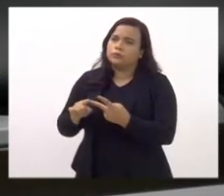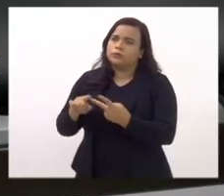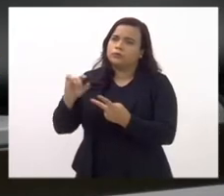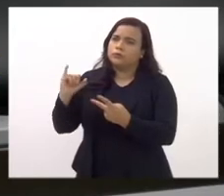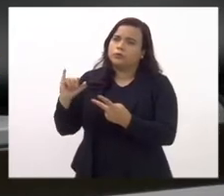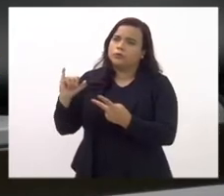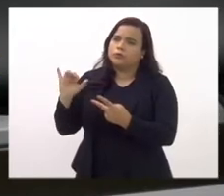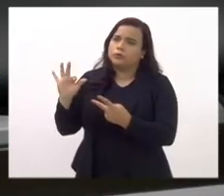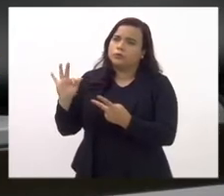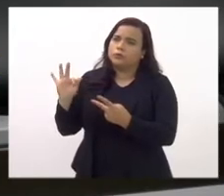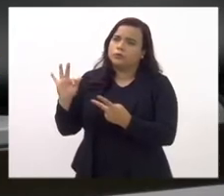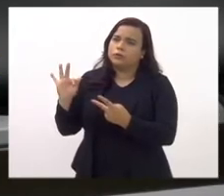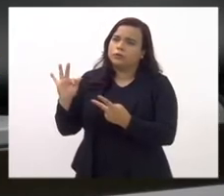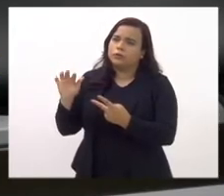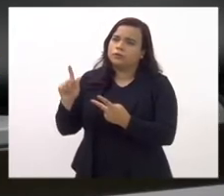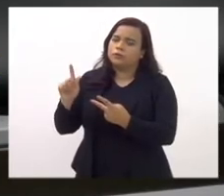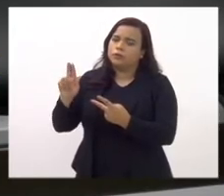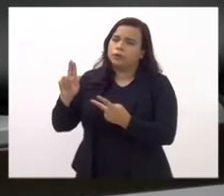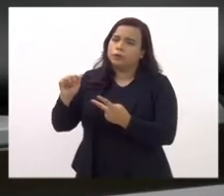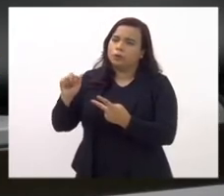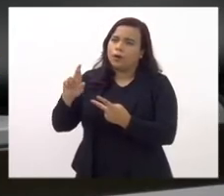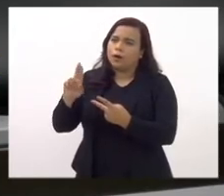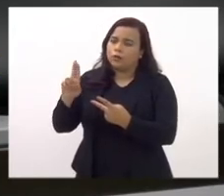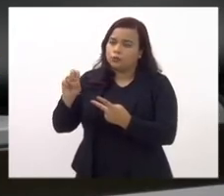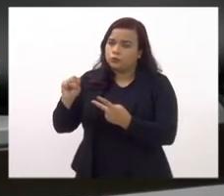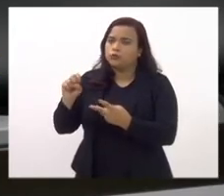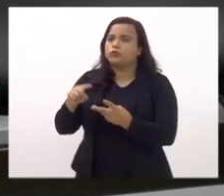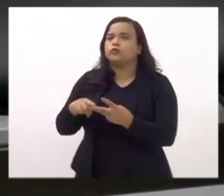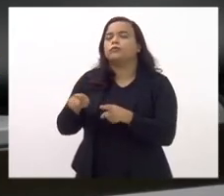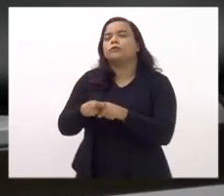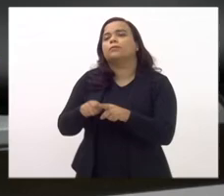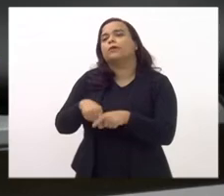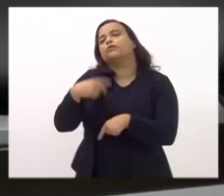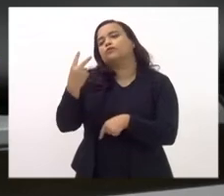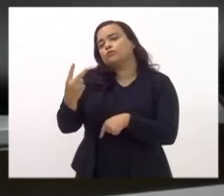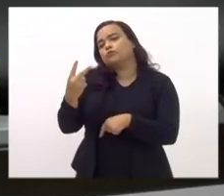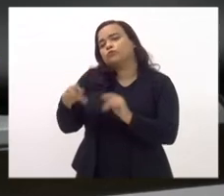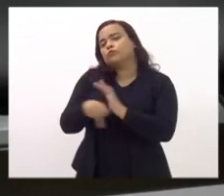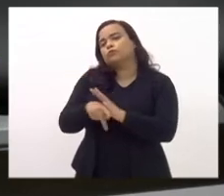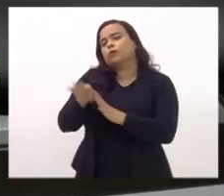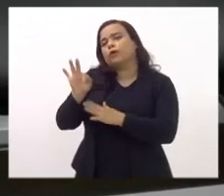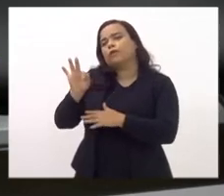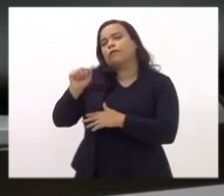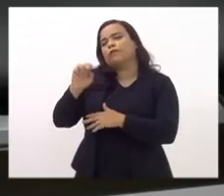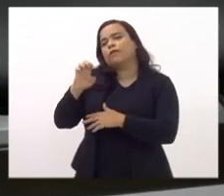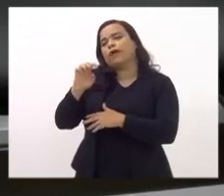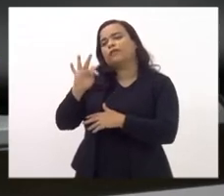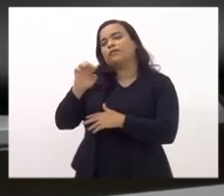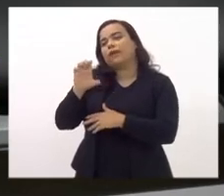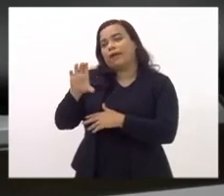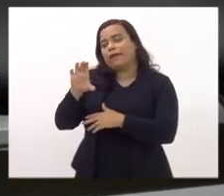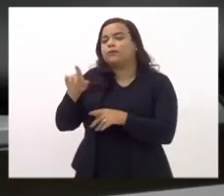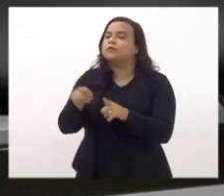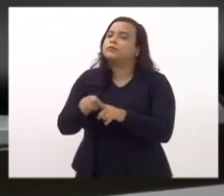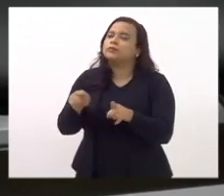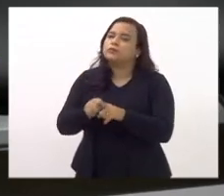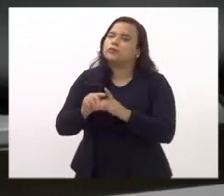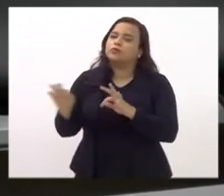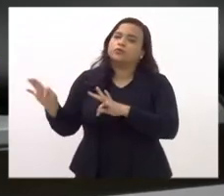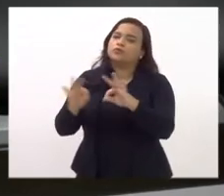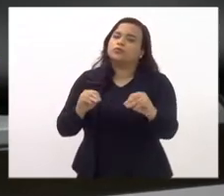Guarus. Temos duas unidades da FAITEC também. E todas essas instituições oferecem o